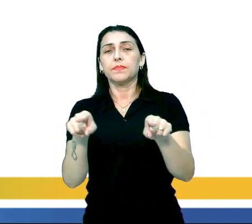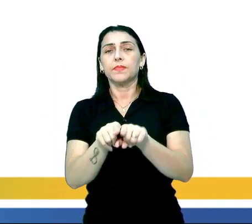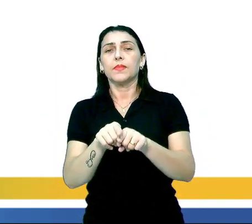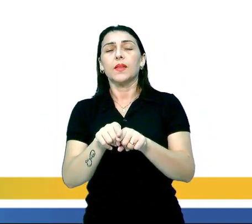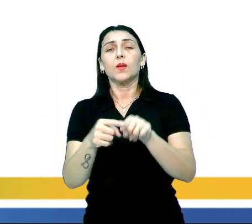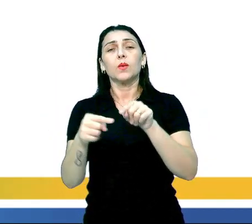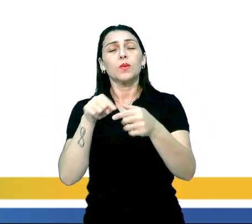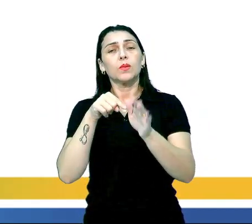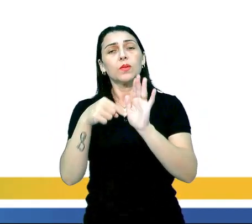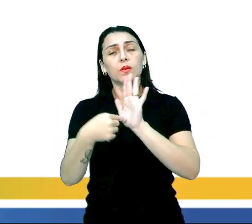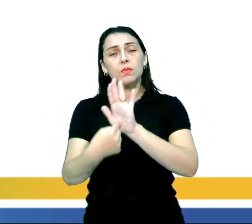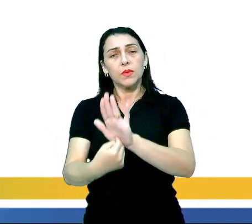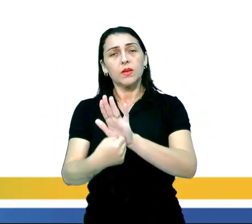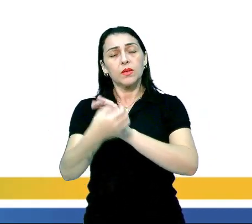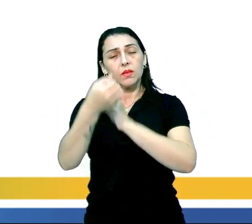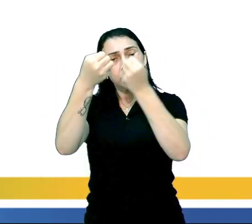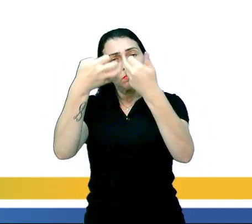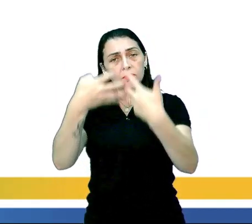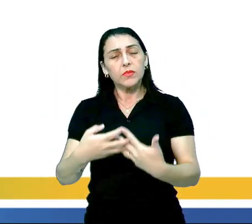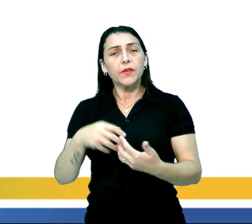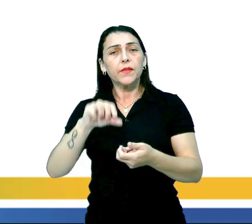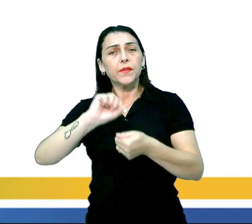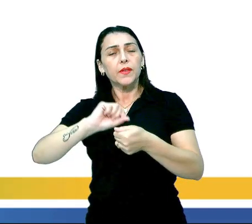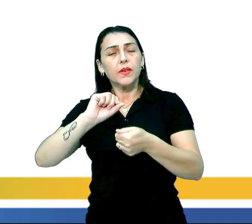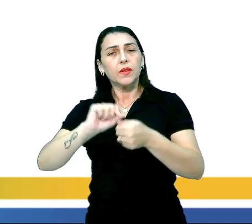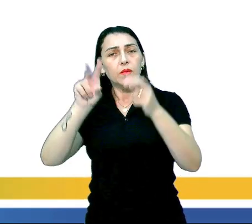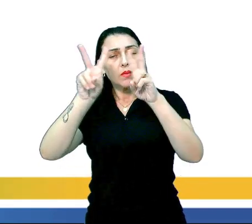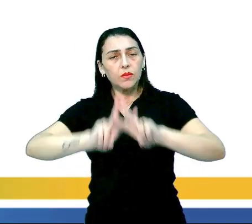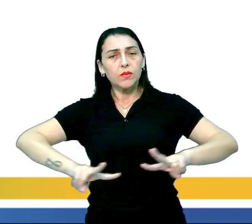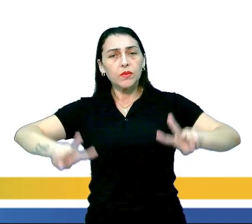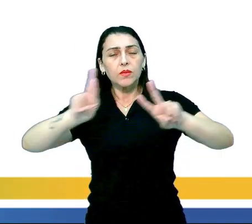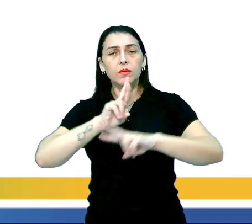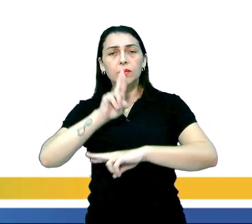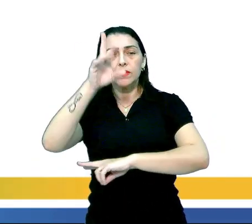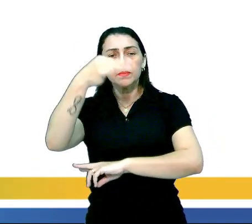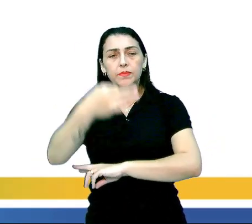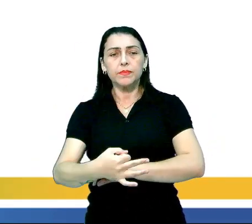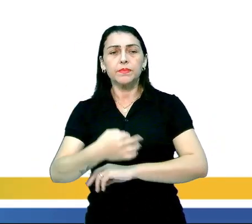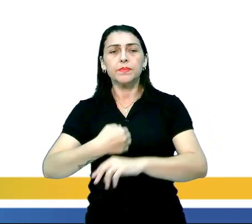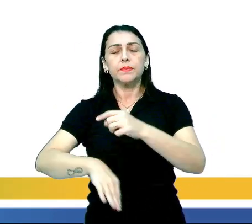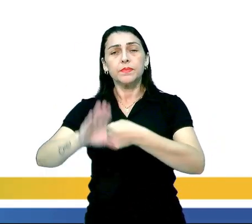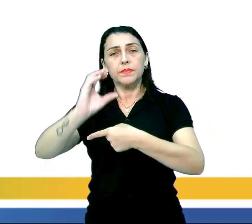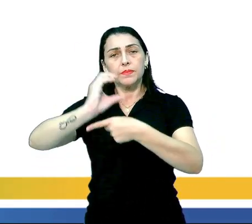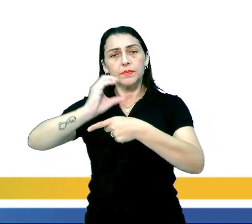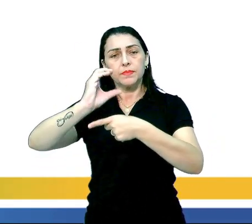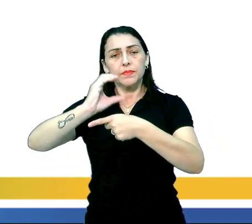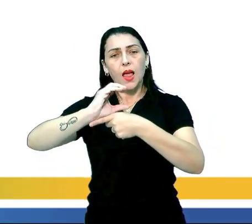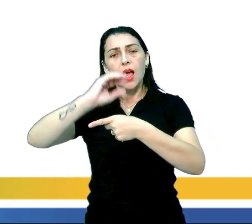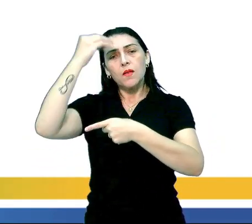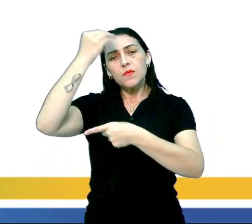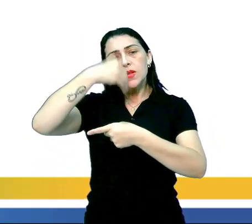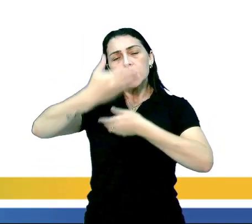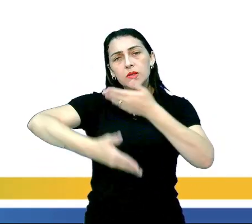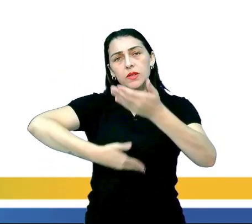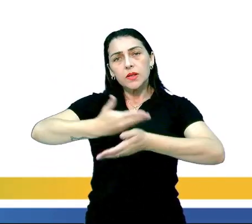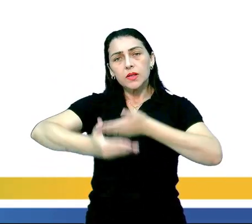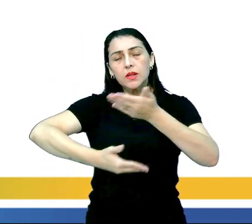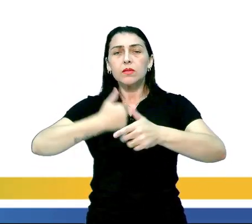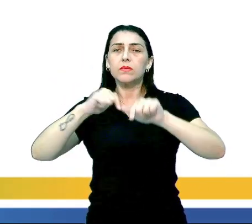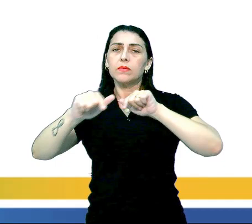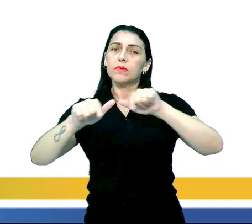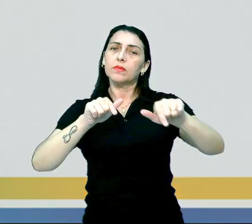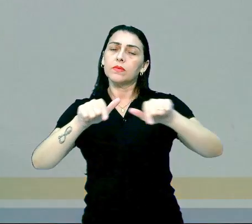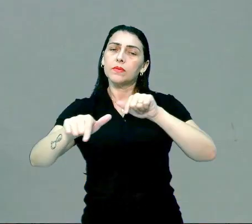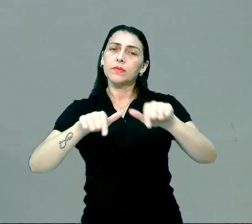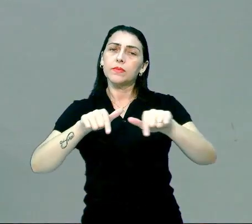os apontamentos por mim feitos, vamos visualizar a alternativa correta na letra C,